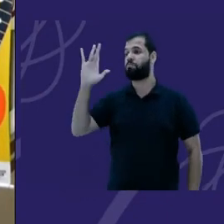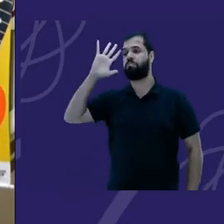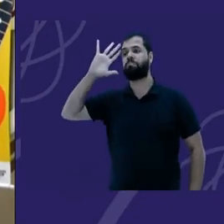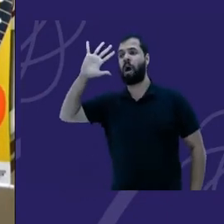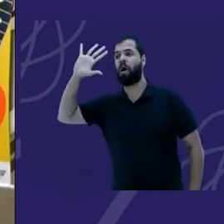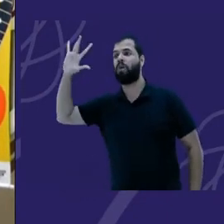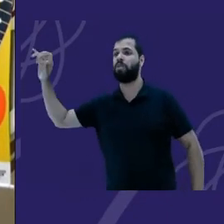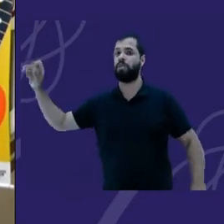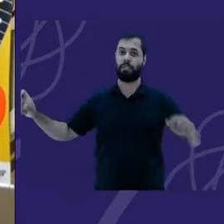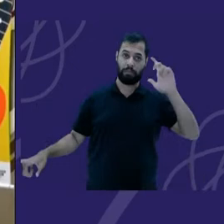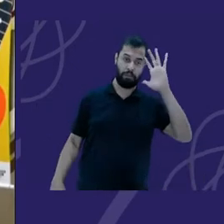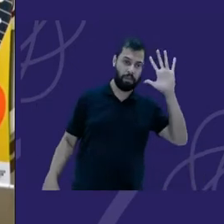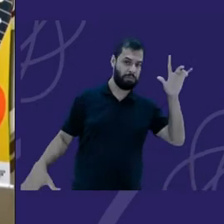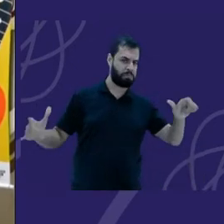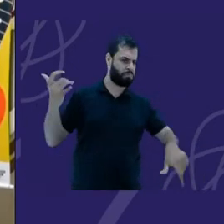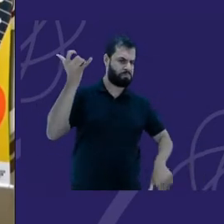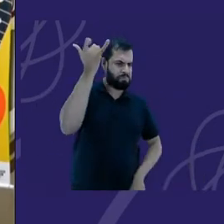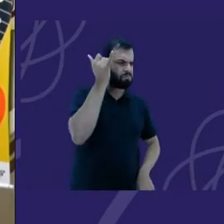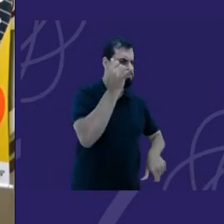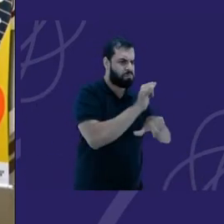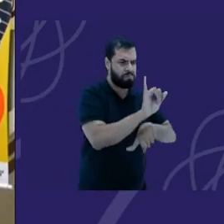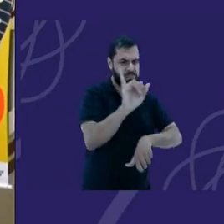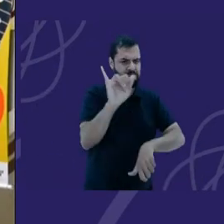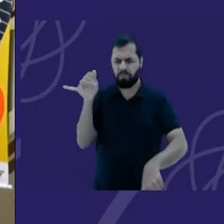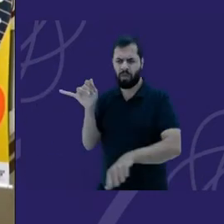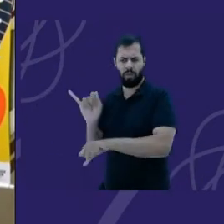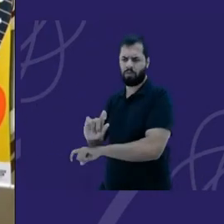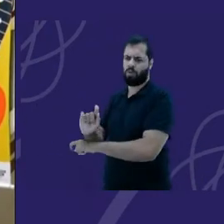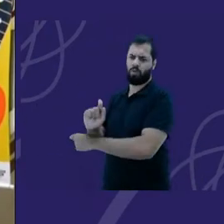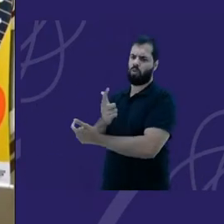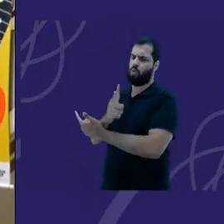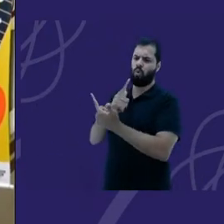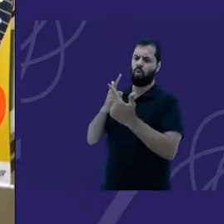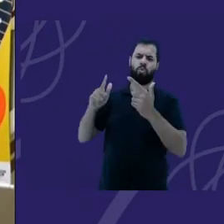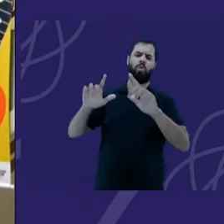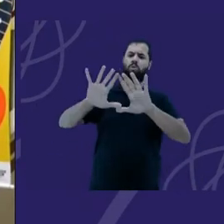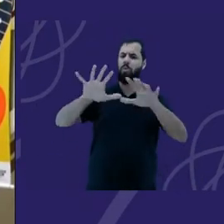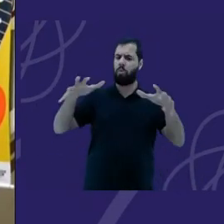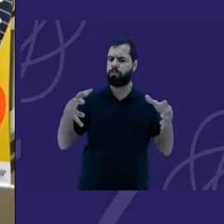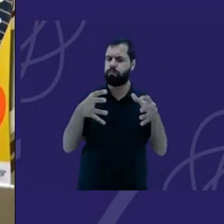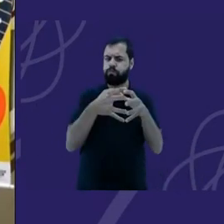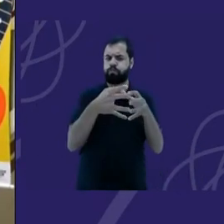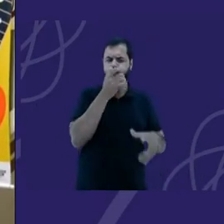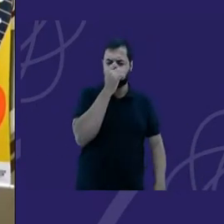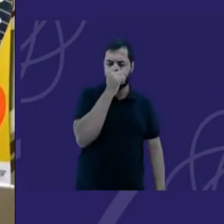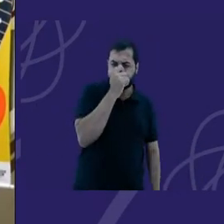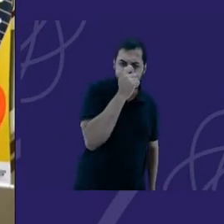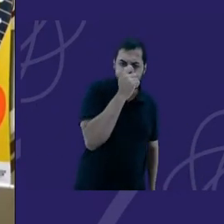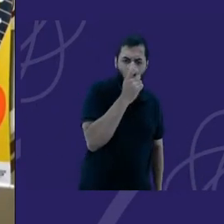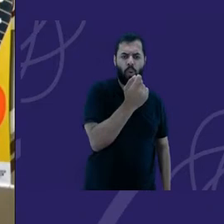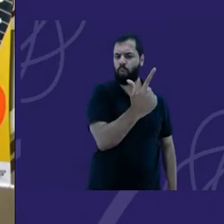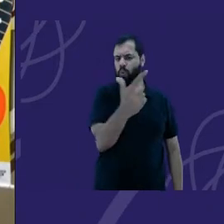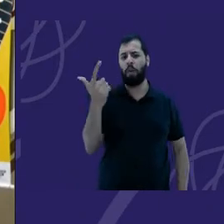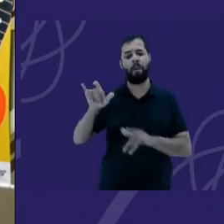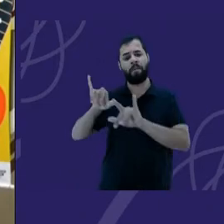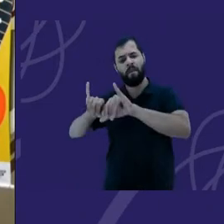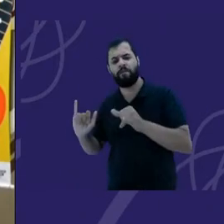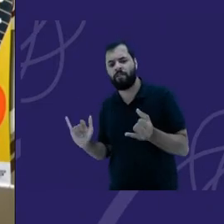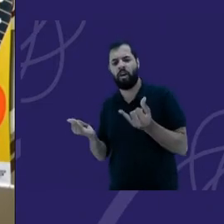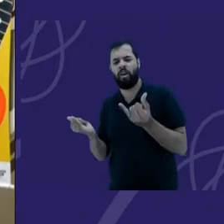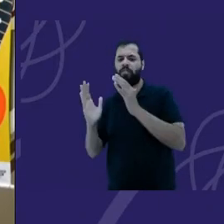Não vacilei, não aglomerei, curti meu lar.